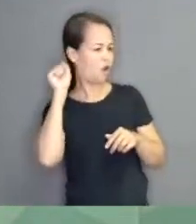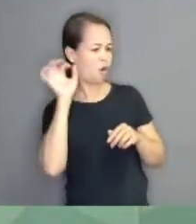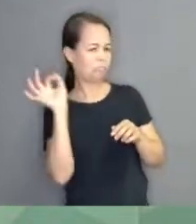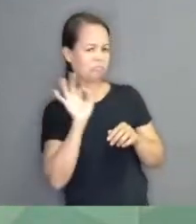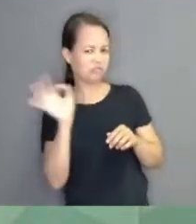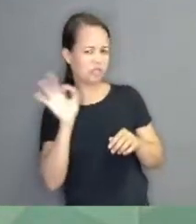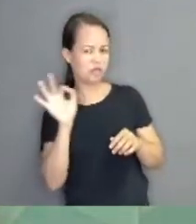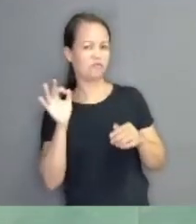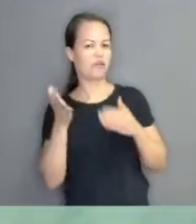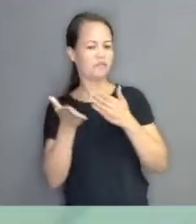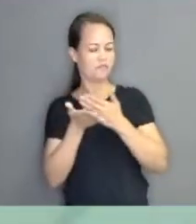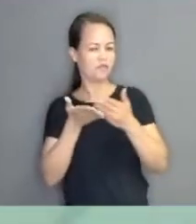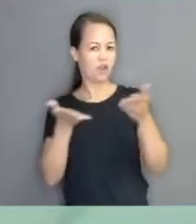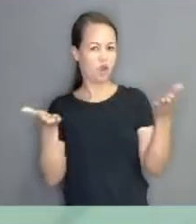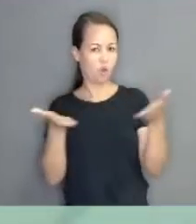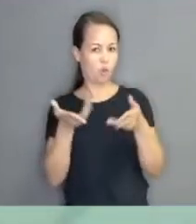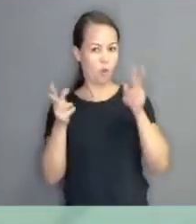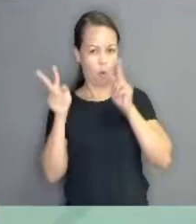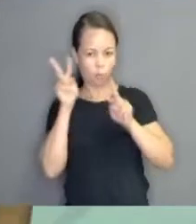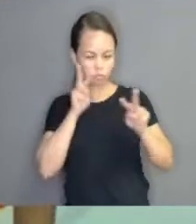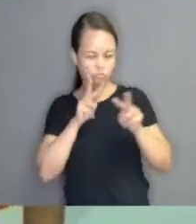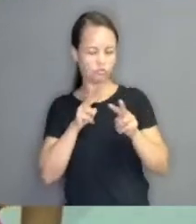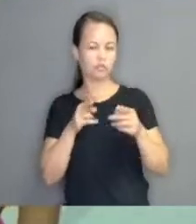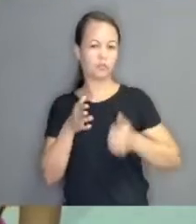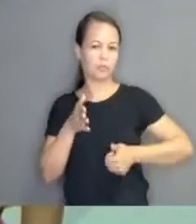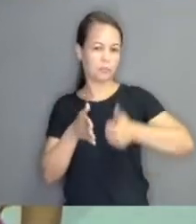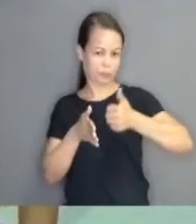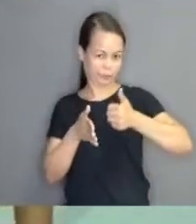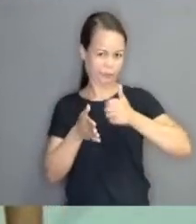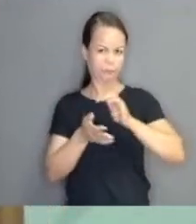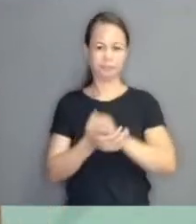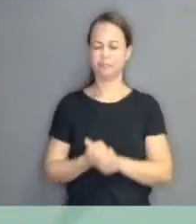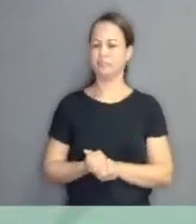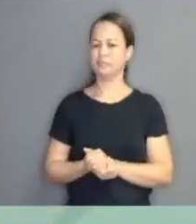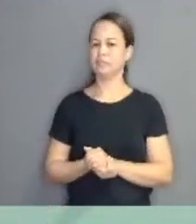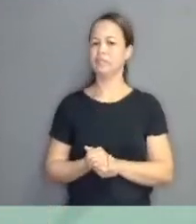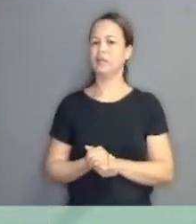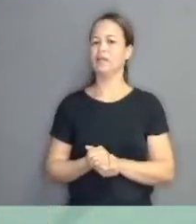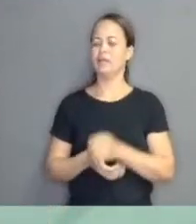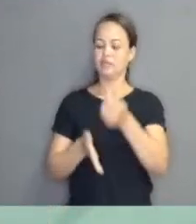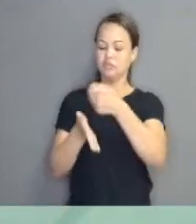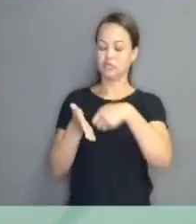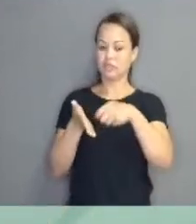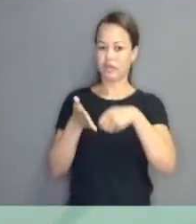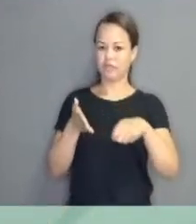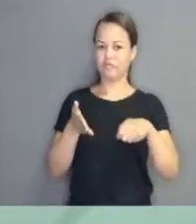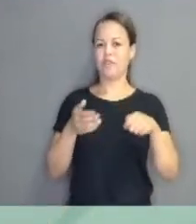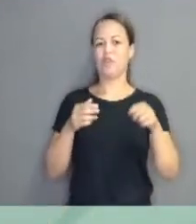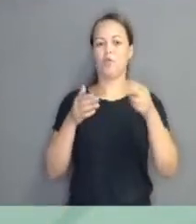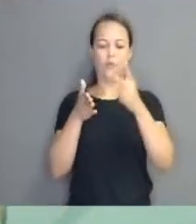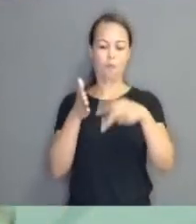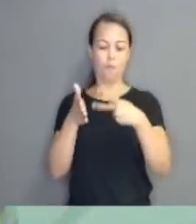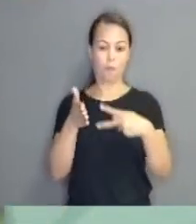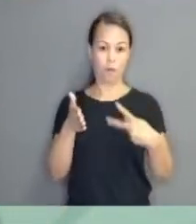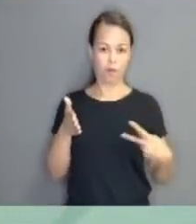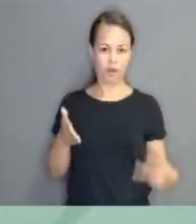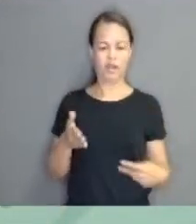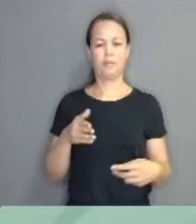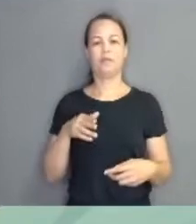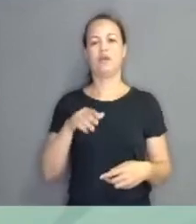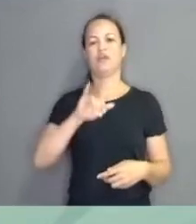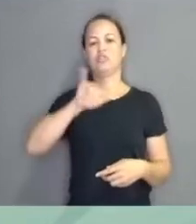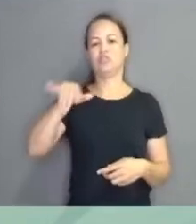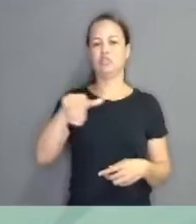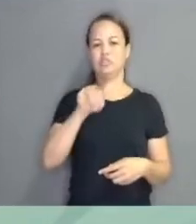pela primeira vez e quem escreveu esse poema foi Jairo Ávila e ele vai falar sobre